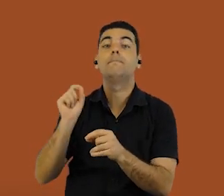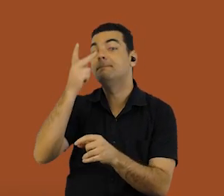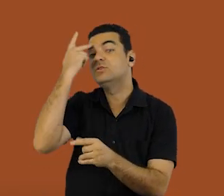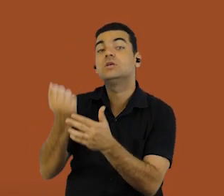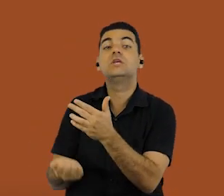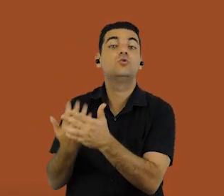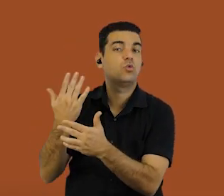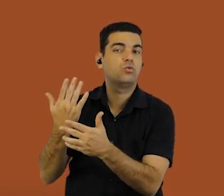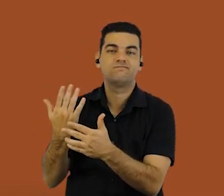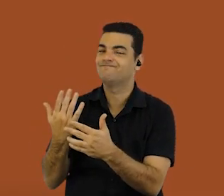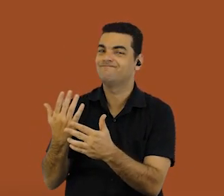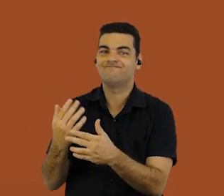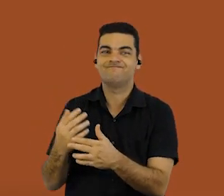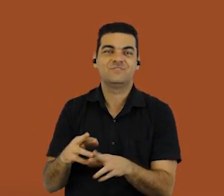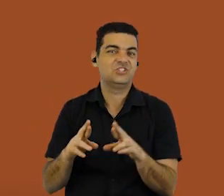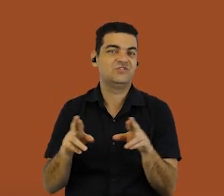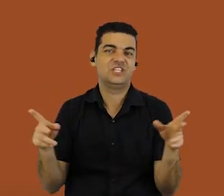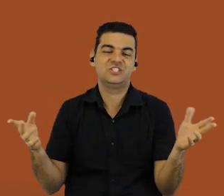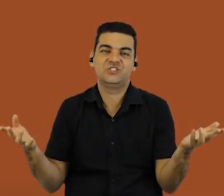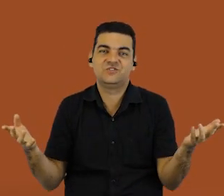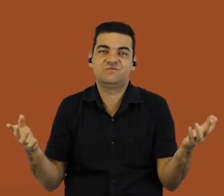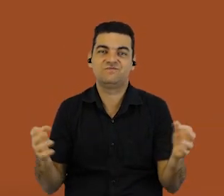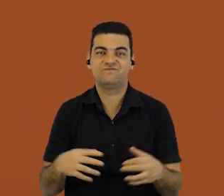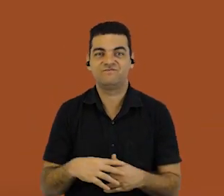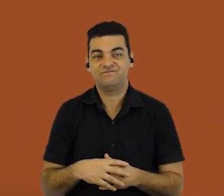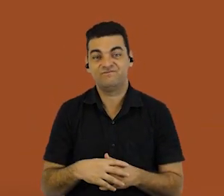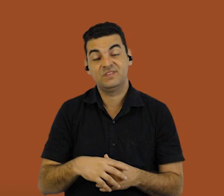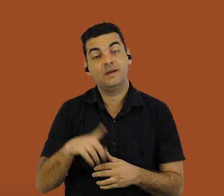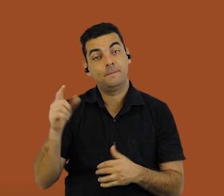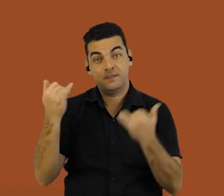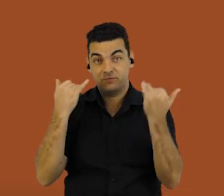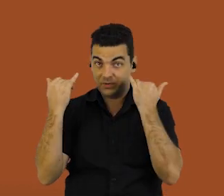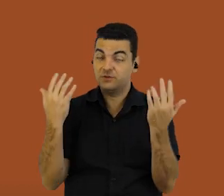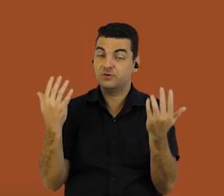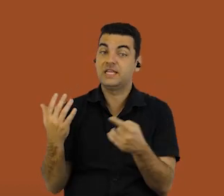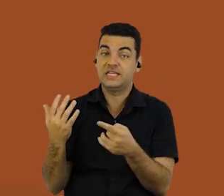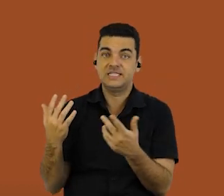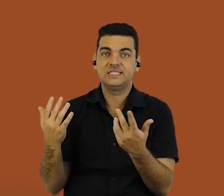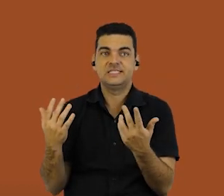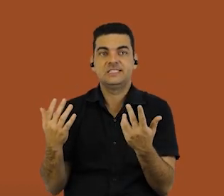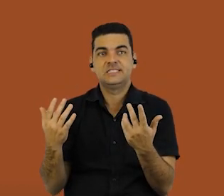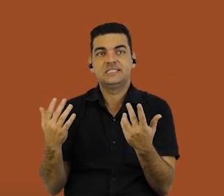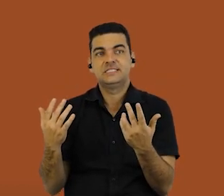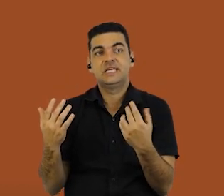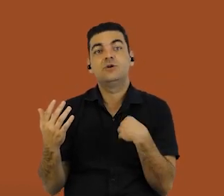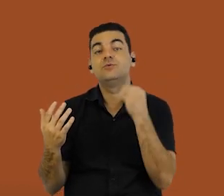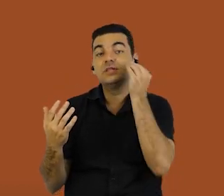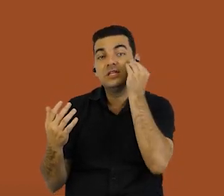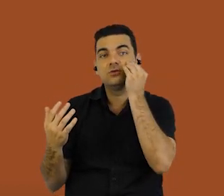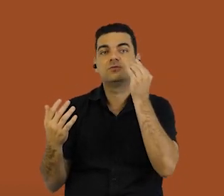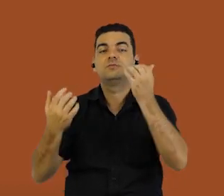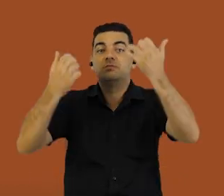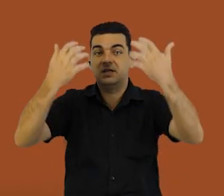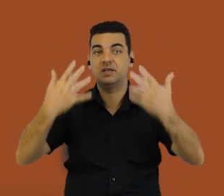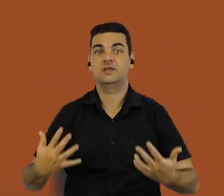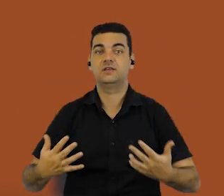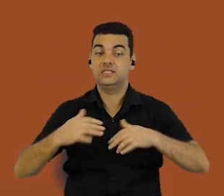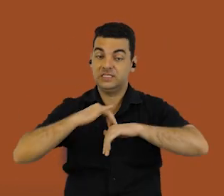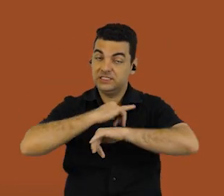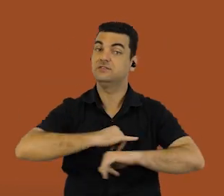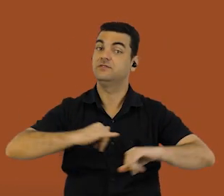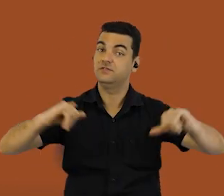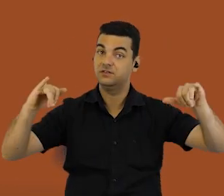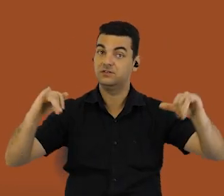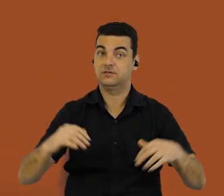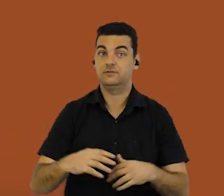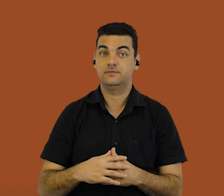com a origem, né, dos papiros. Então, todas essas informações, de alguma maneira, a gente tenta colocar, e eu tento,